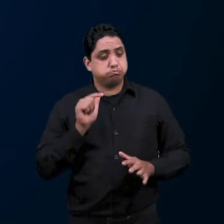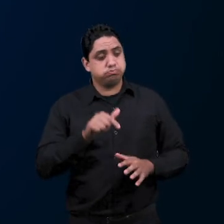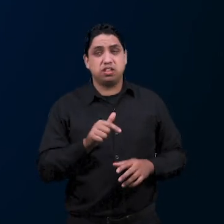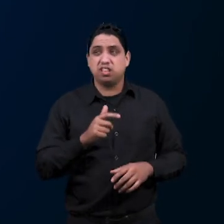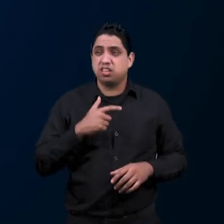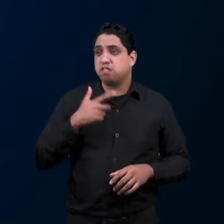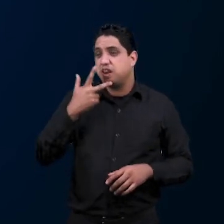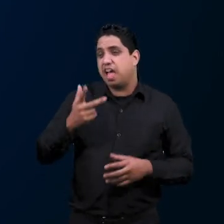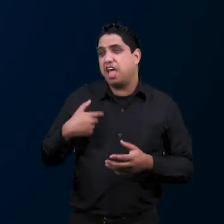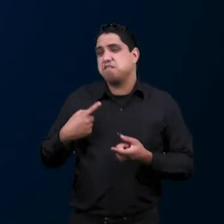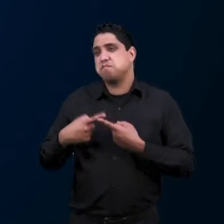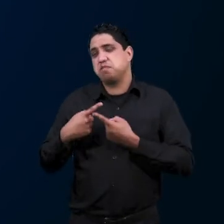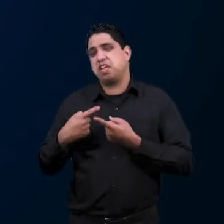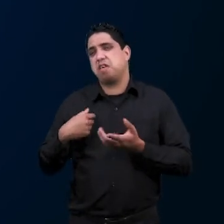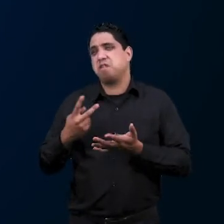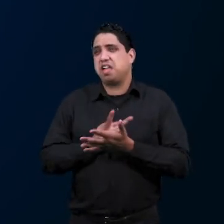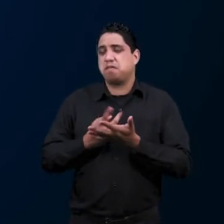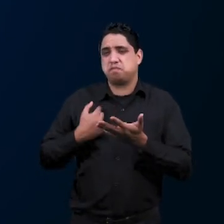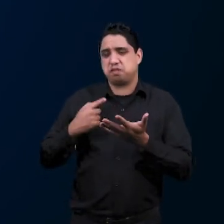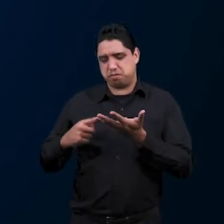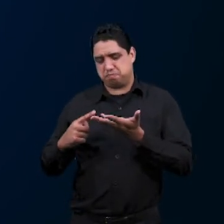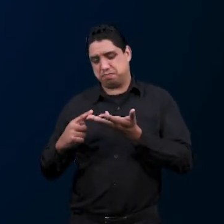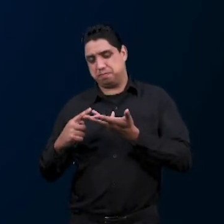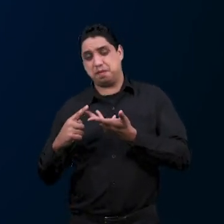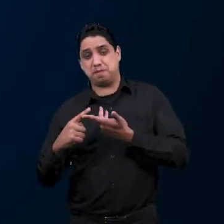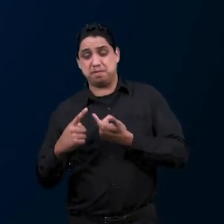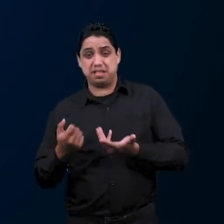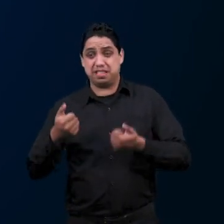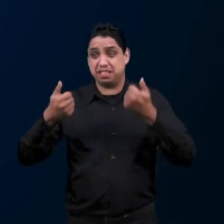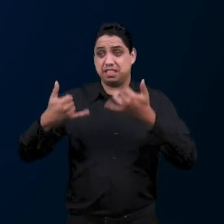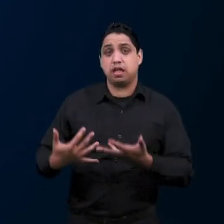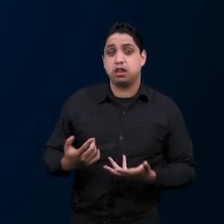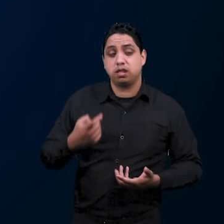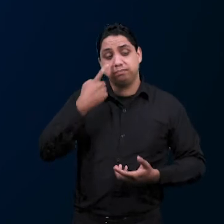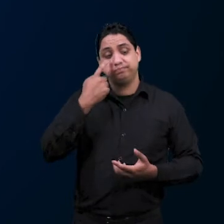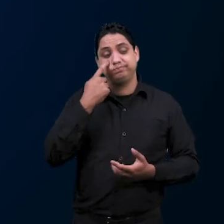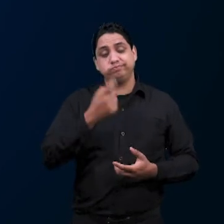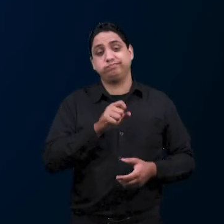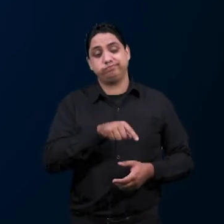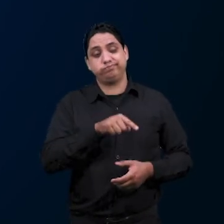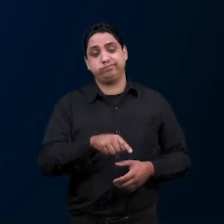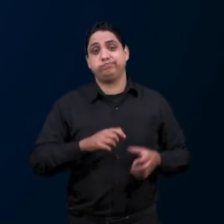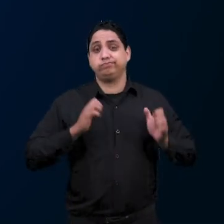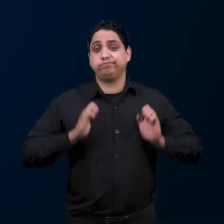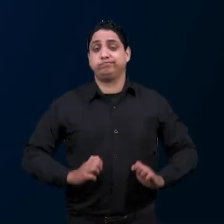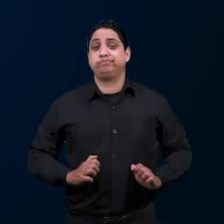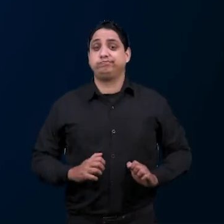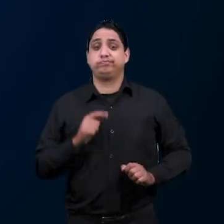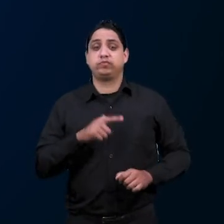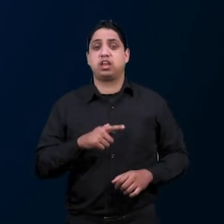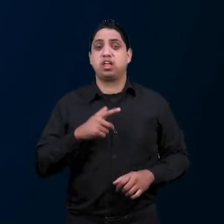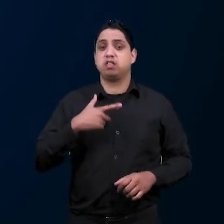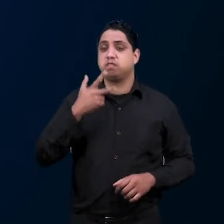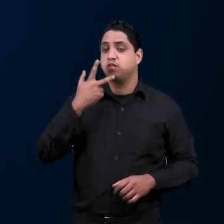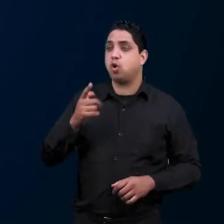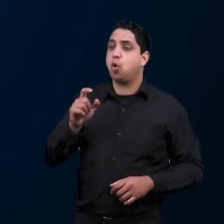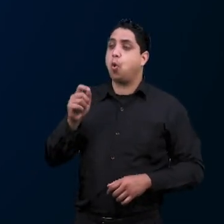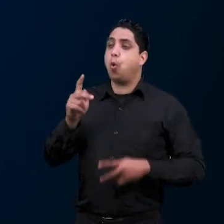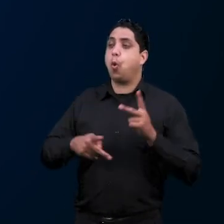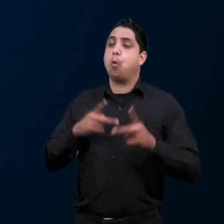optou por se justificar. E ao se justificar, percebemos sobre o caráter de Saul, porque ele usou a expressão porque o